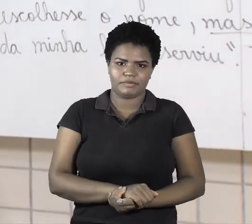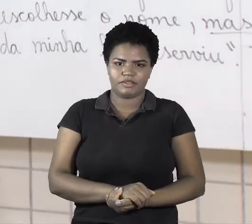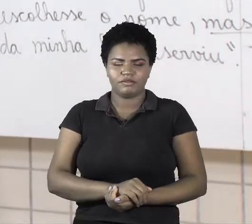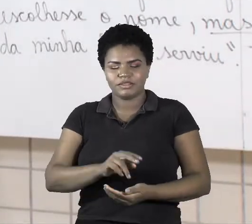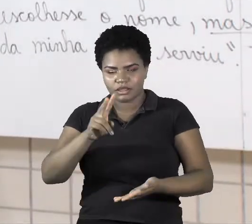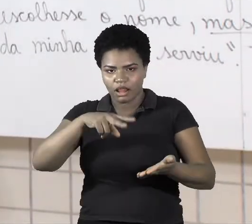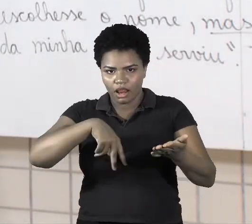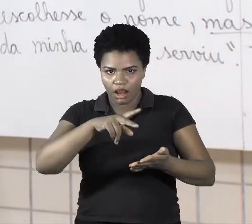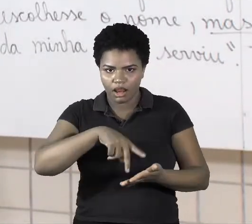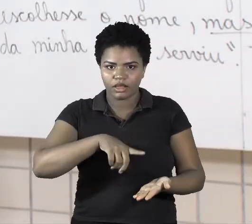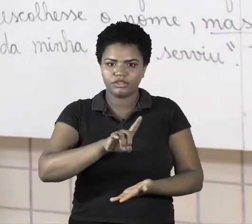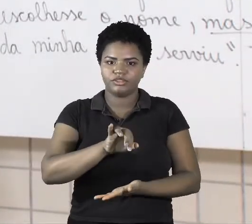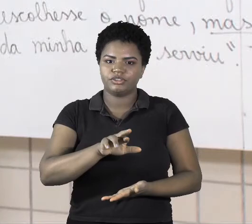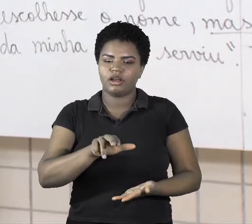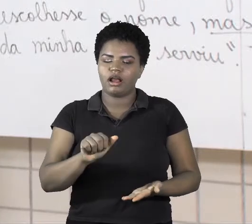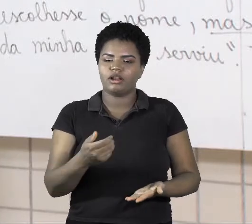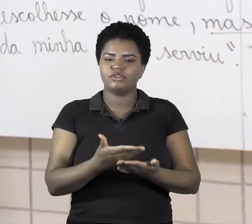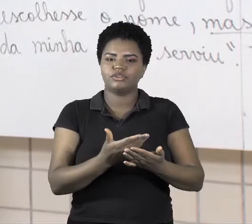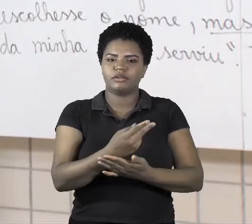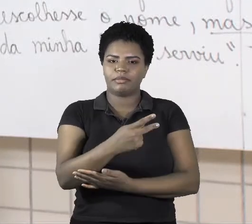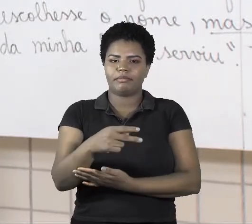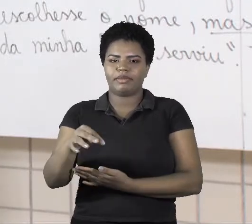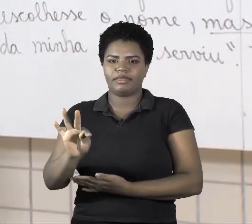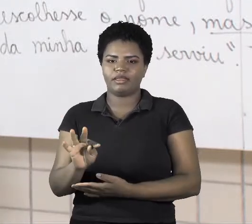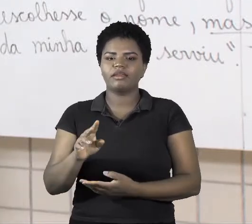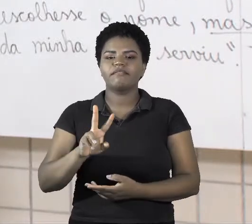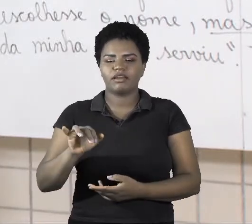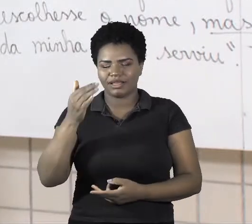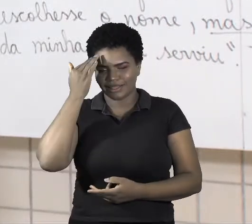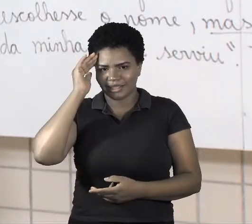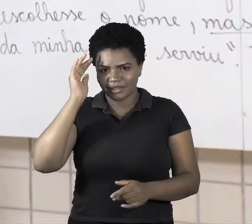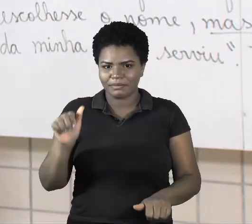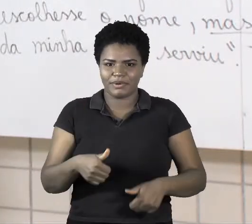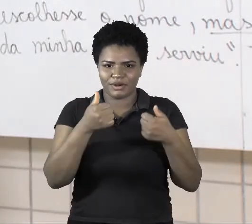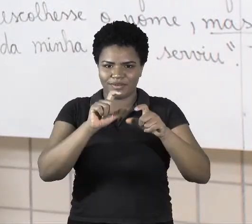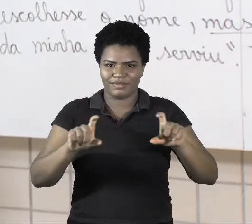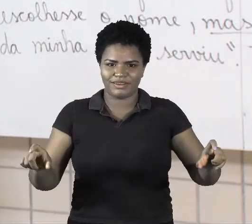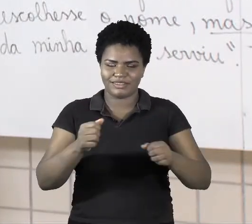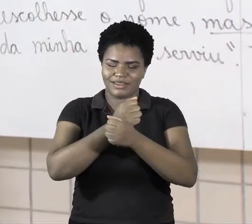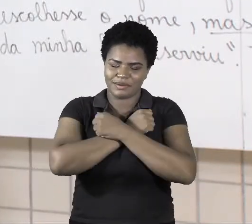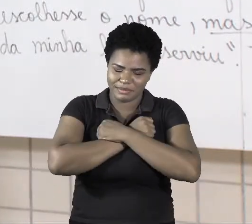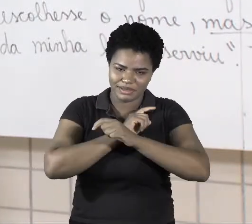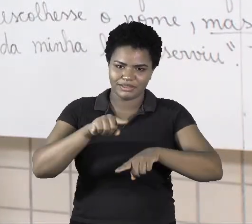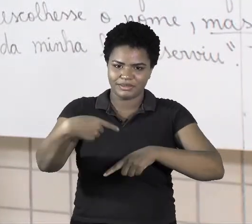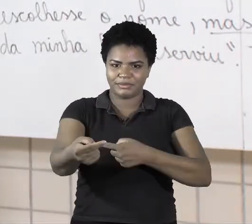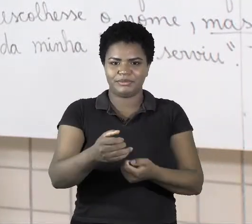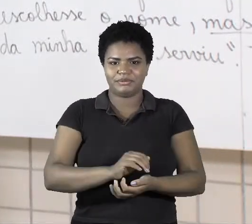estudar em PT, vão entender um pouquinho dessa frase, certo? Um abraço e até a próxima.